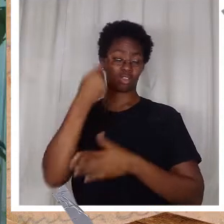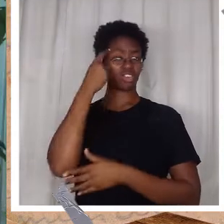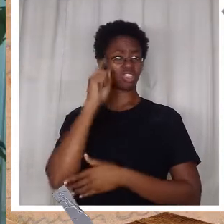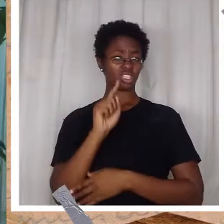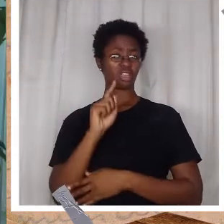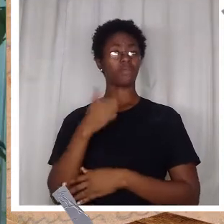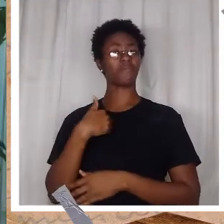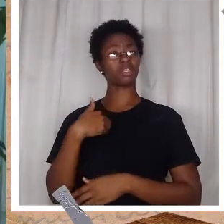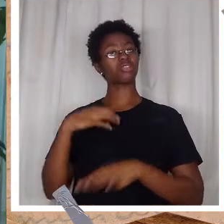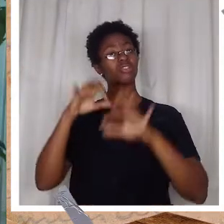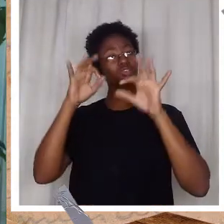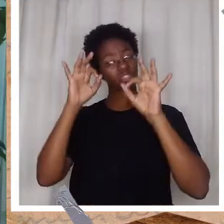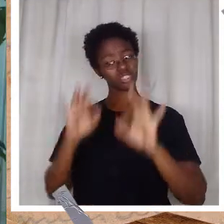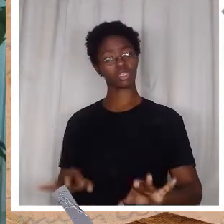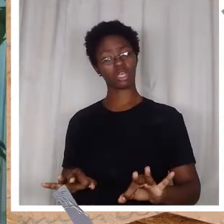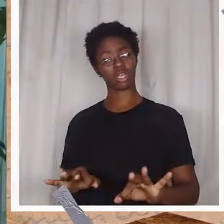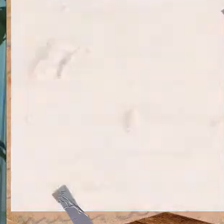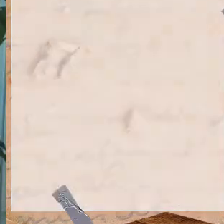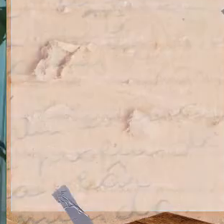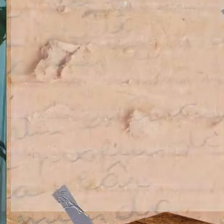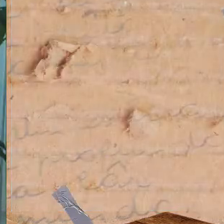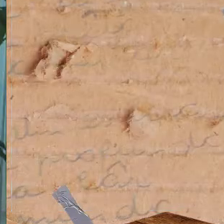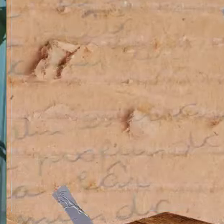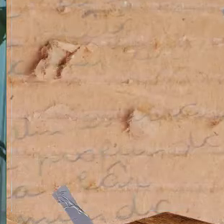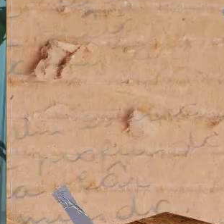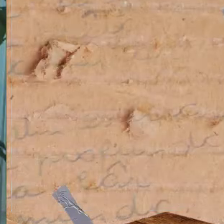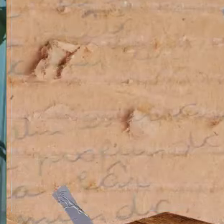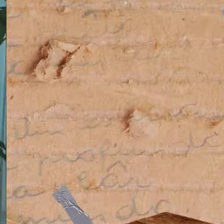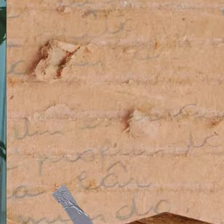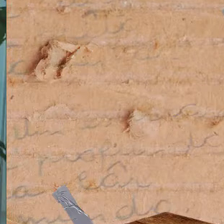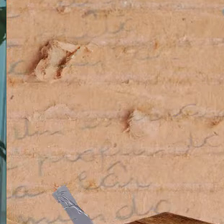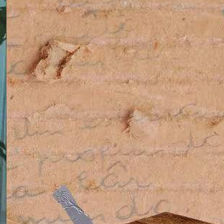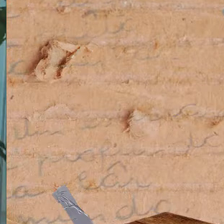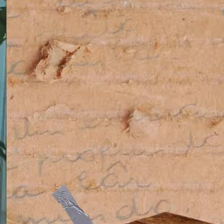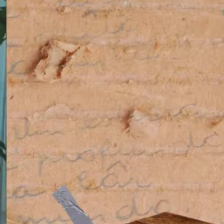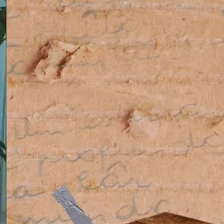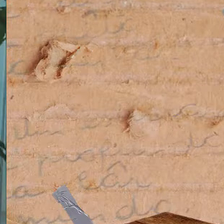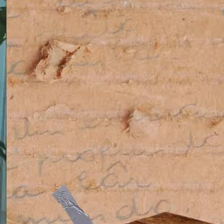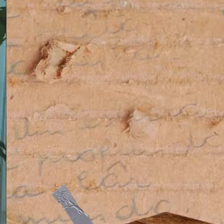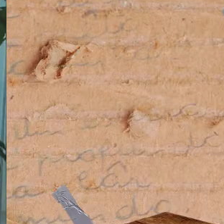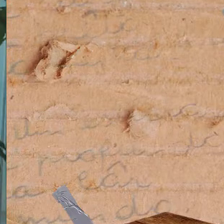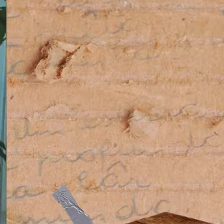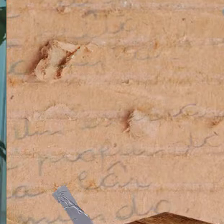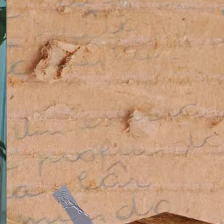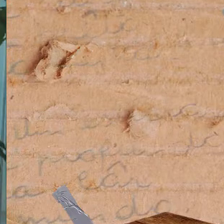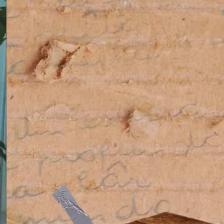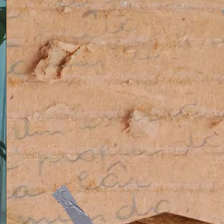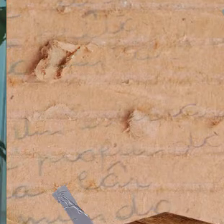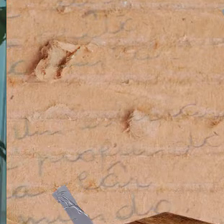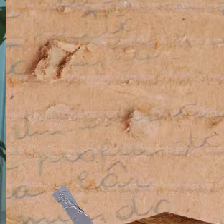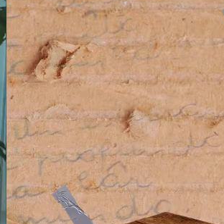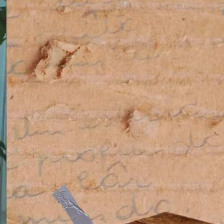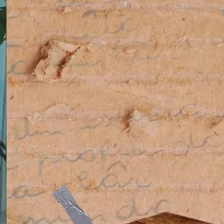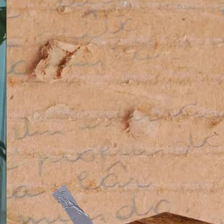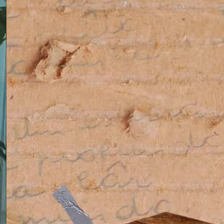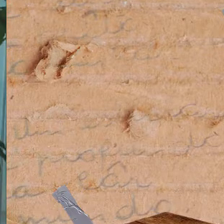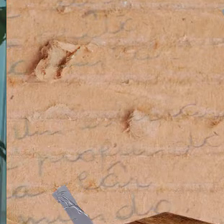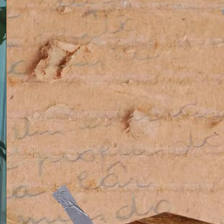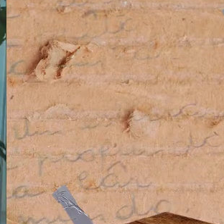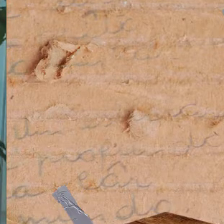pensar, seria eu muito resiliente ou subalternizada demais para me rebelar? Se